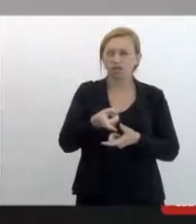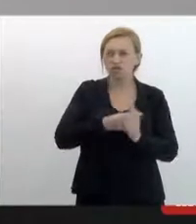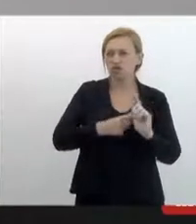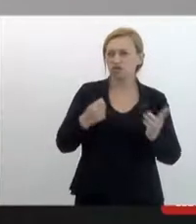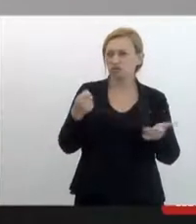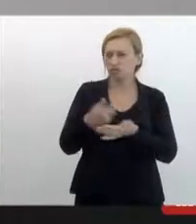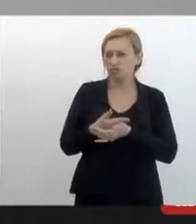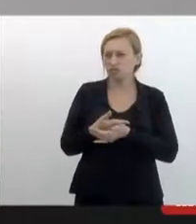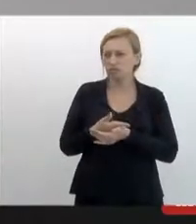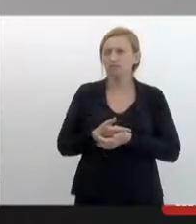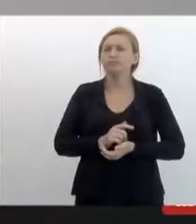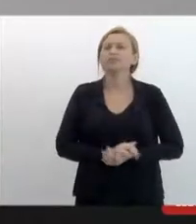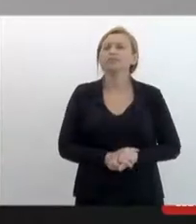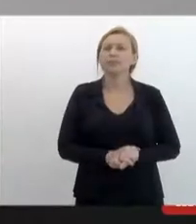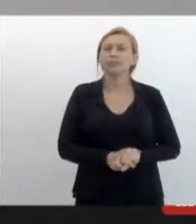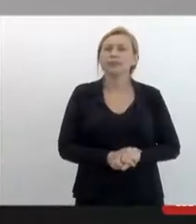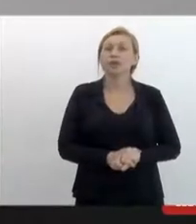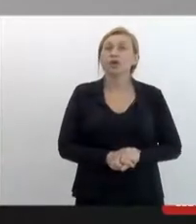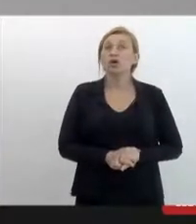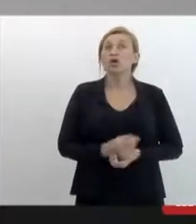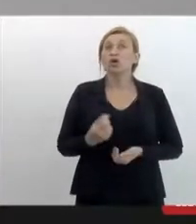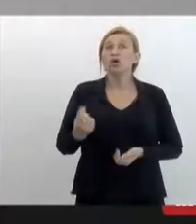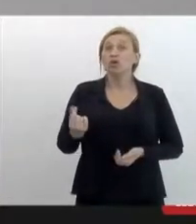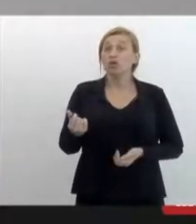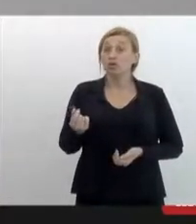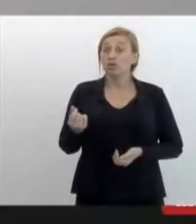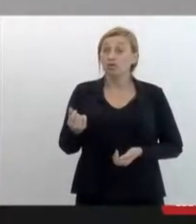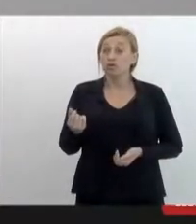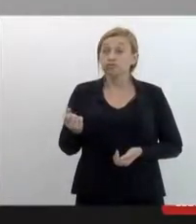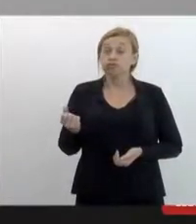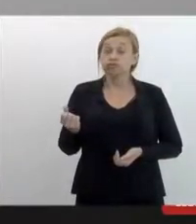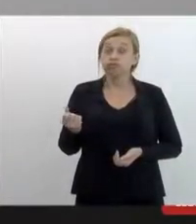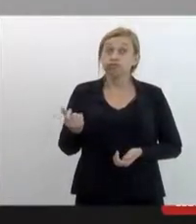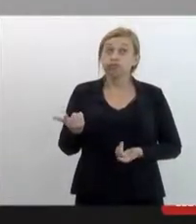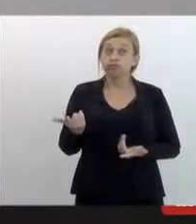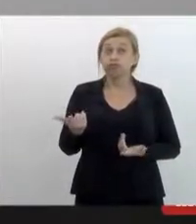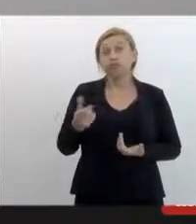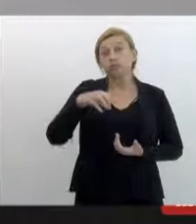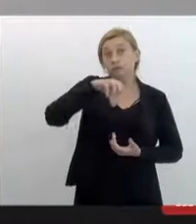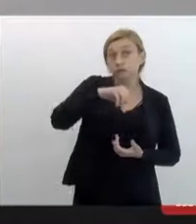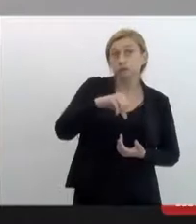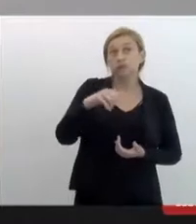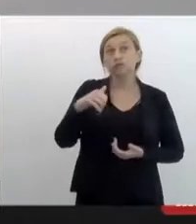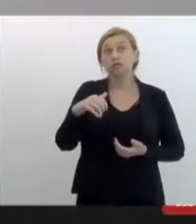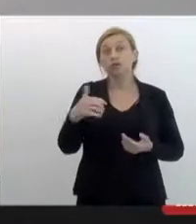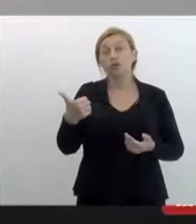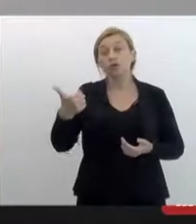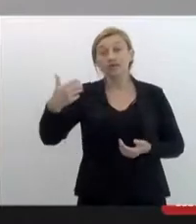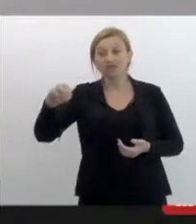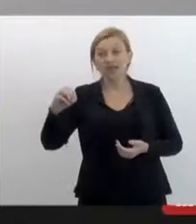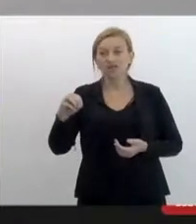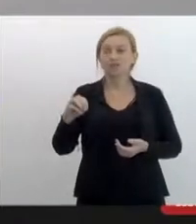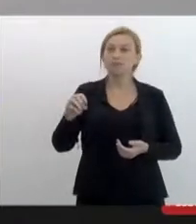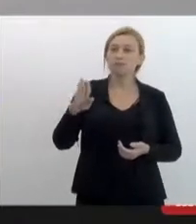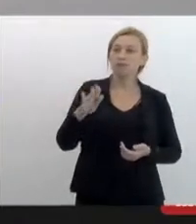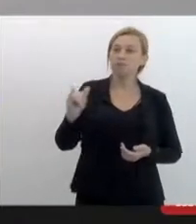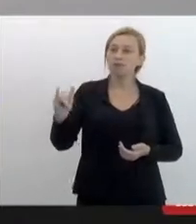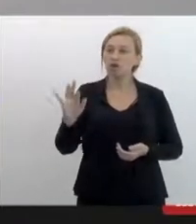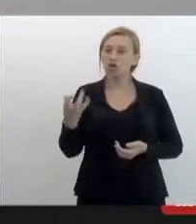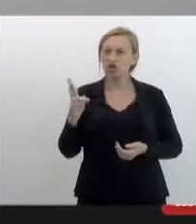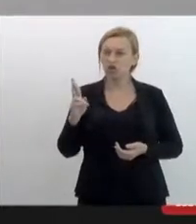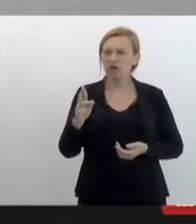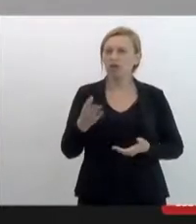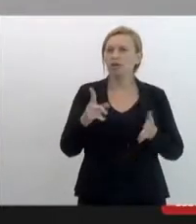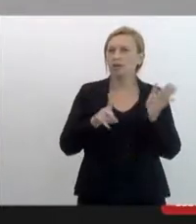dívida ativa, com valores que se situam entre 9 e 10 bilhões de reais. A